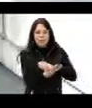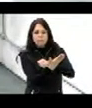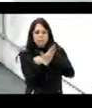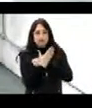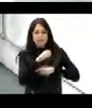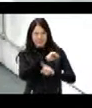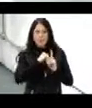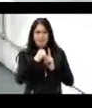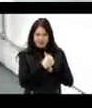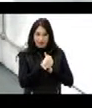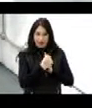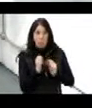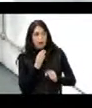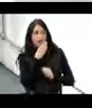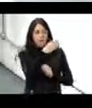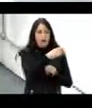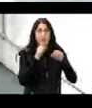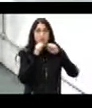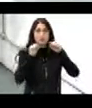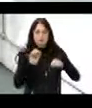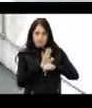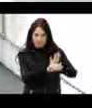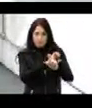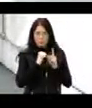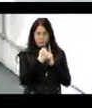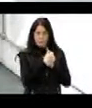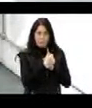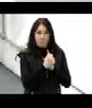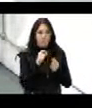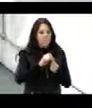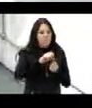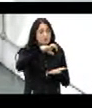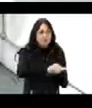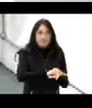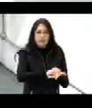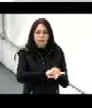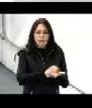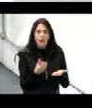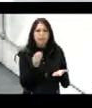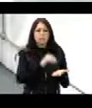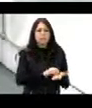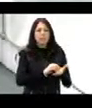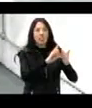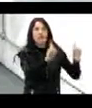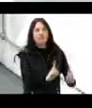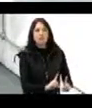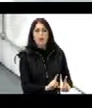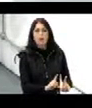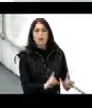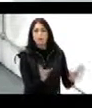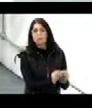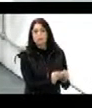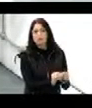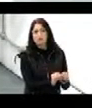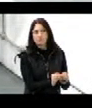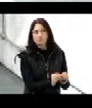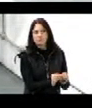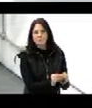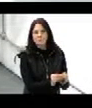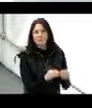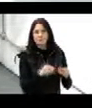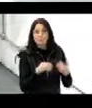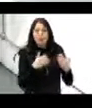que lá nós temos só a questão da deficiência, num geral, como se todos precisassem da